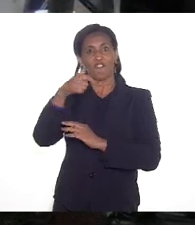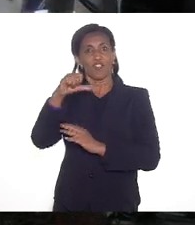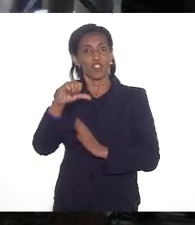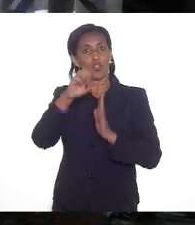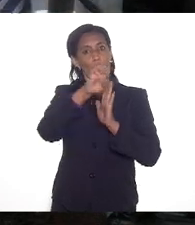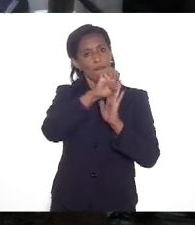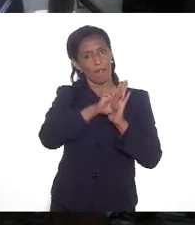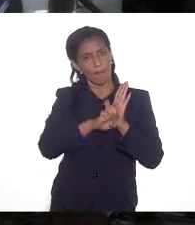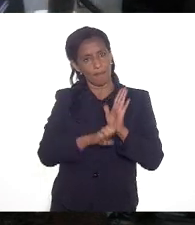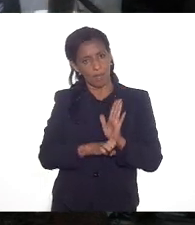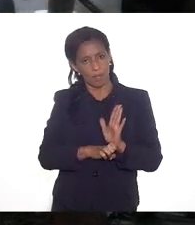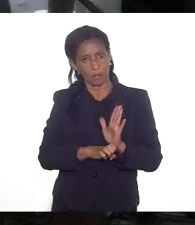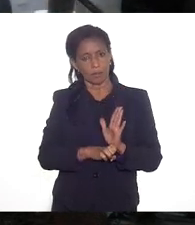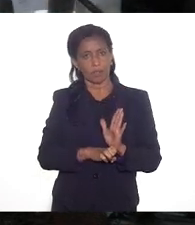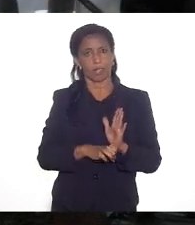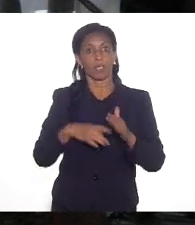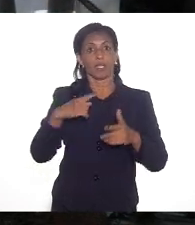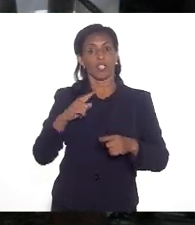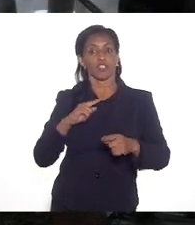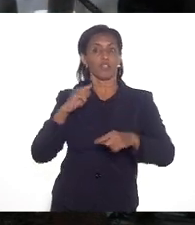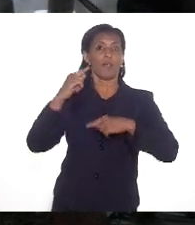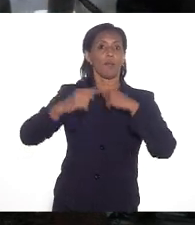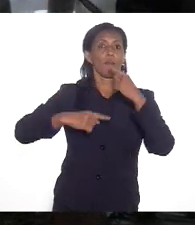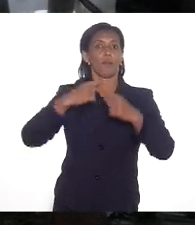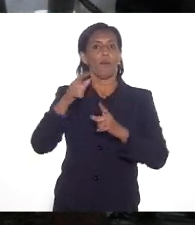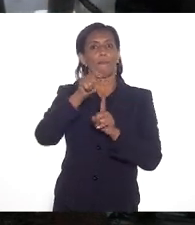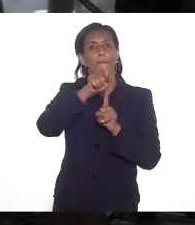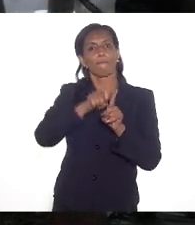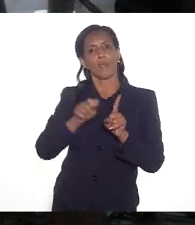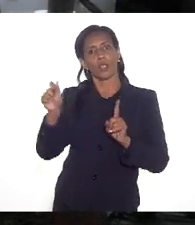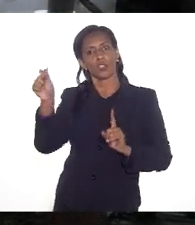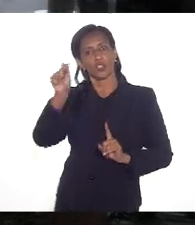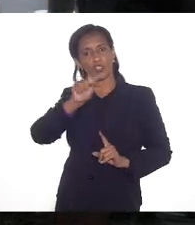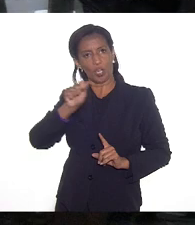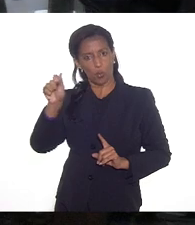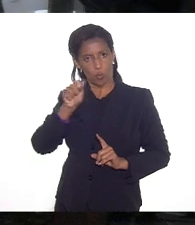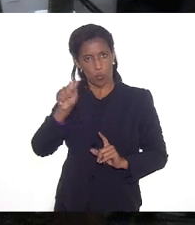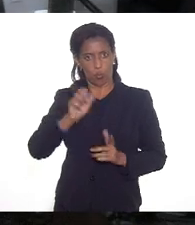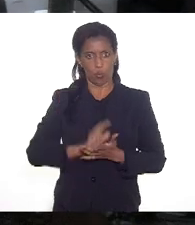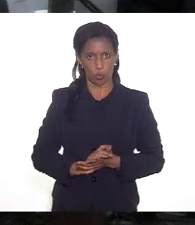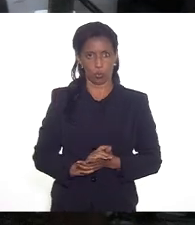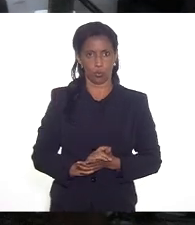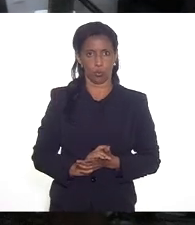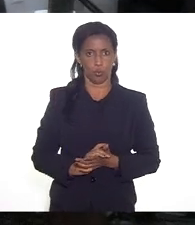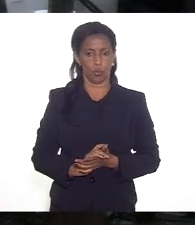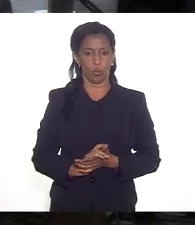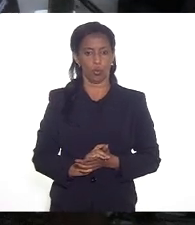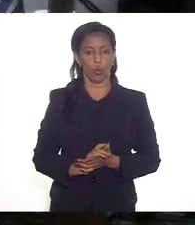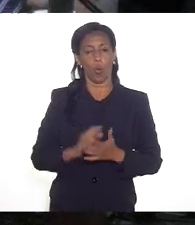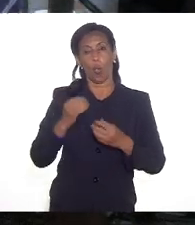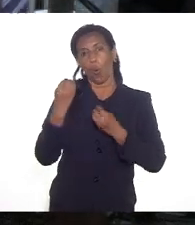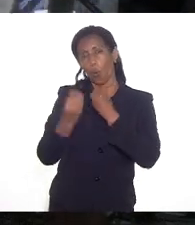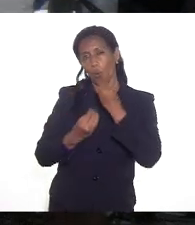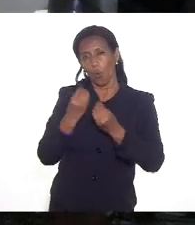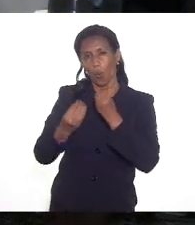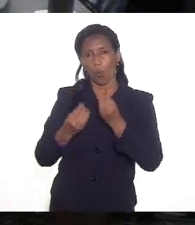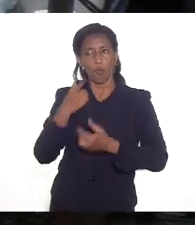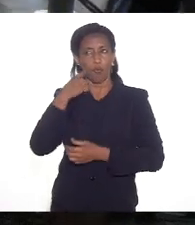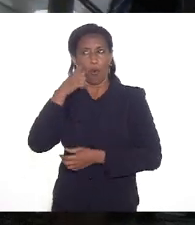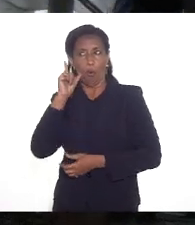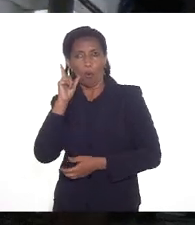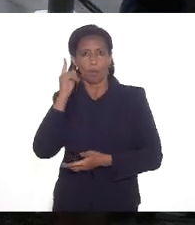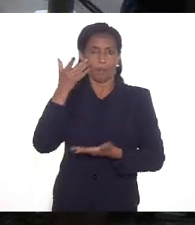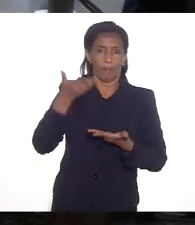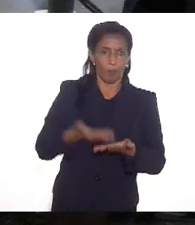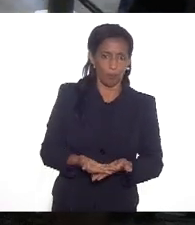nós vamos fazê-lo a primeira quinzena de agosto só como nós fizemos tudo no automático de